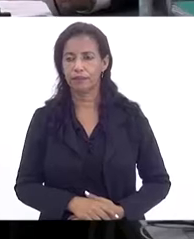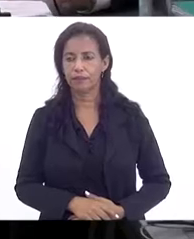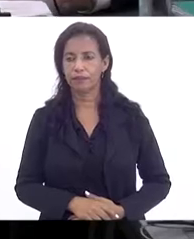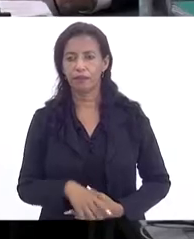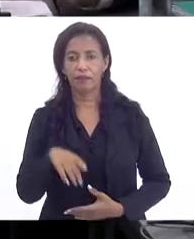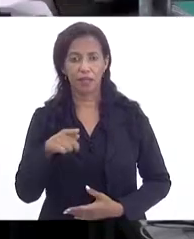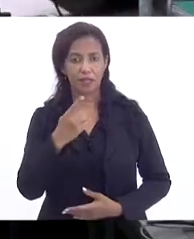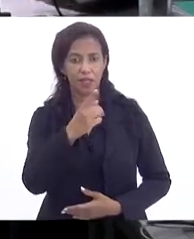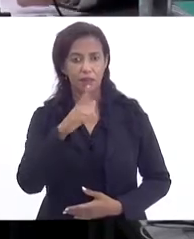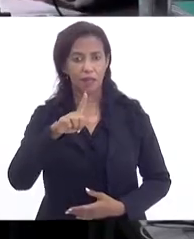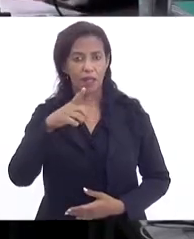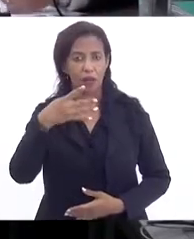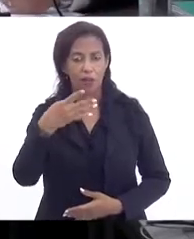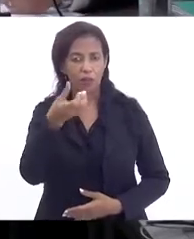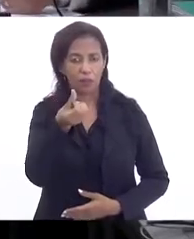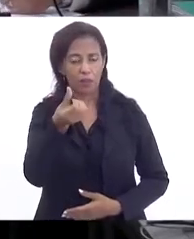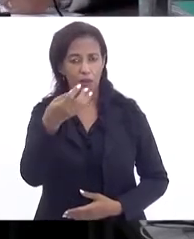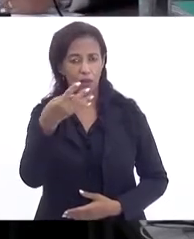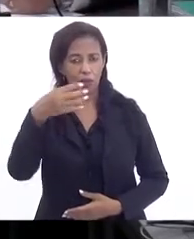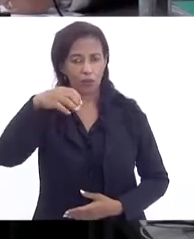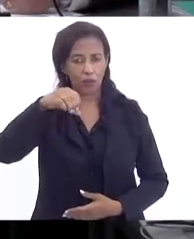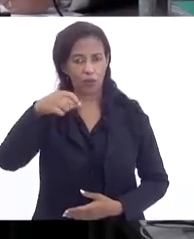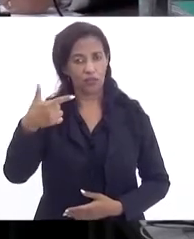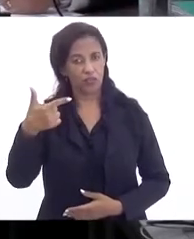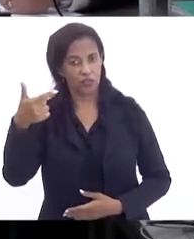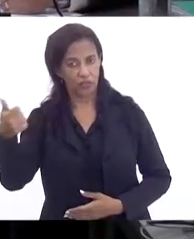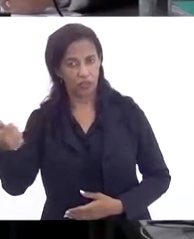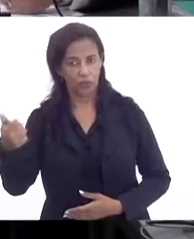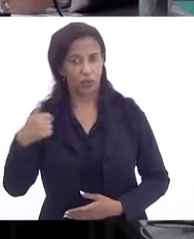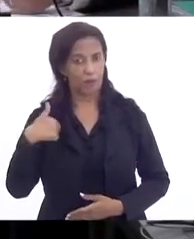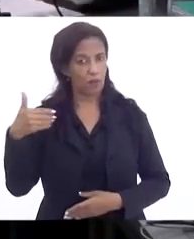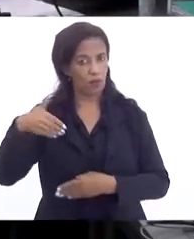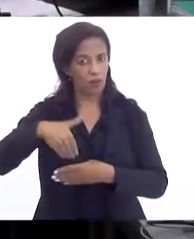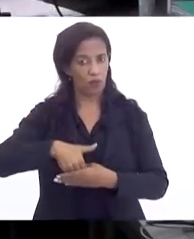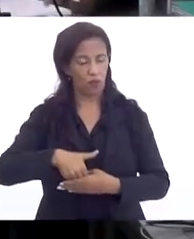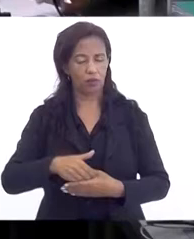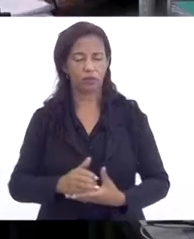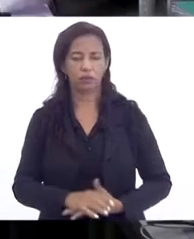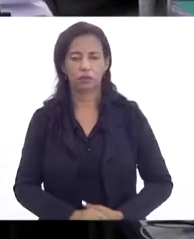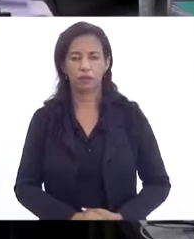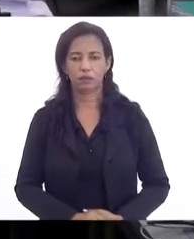Deste projeto ao 4649. É meu voto.